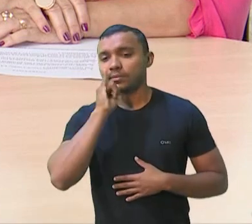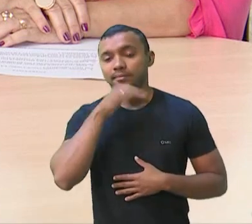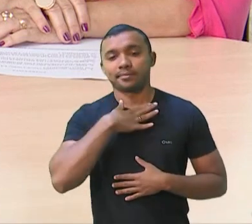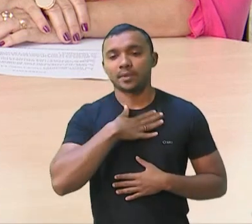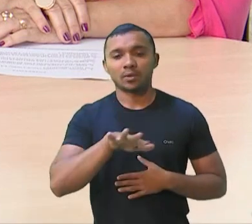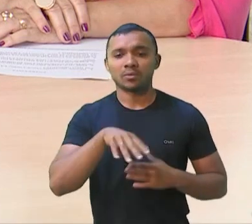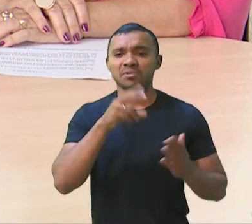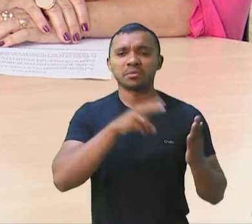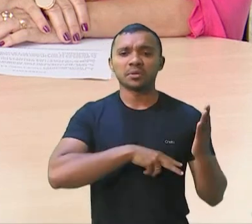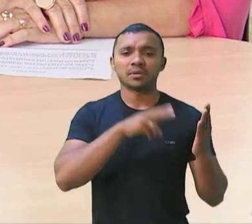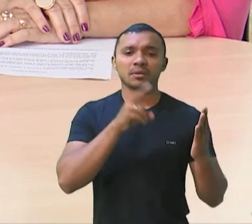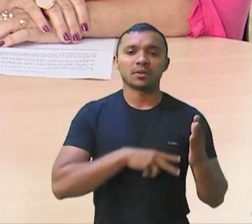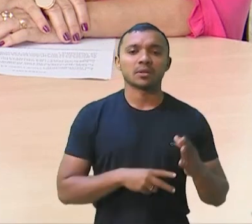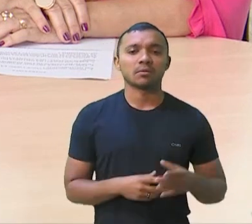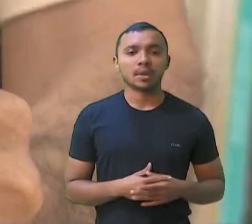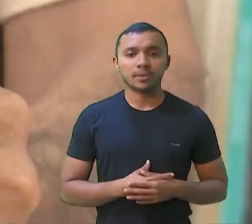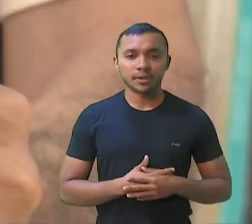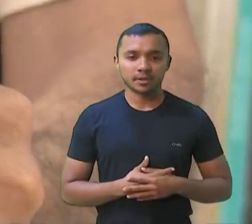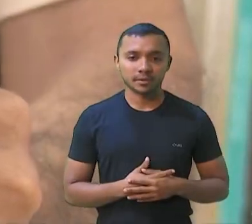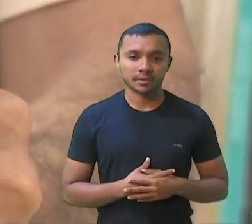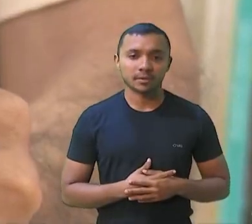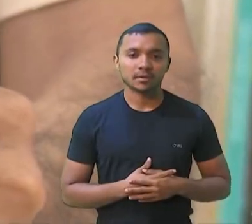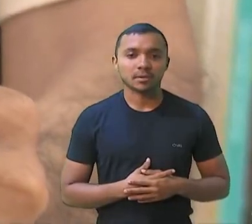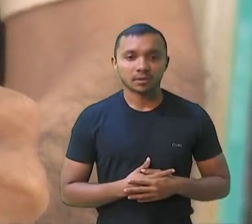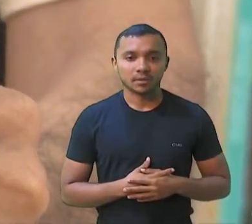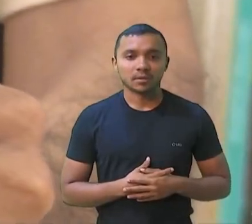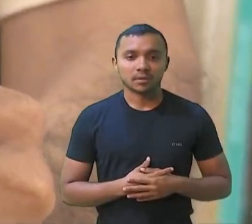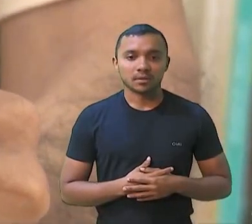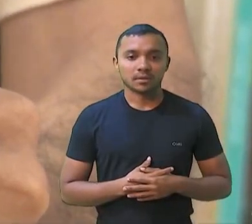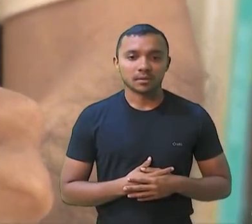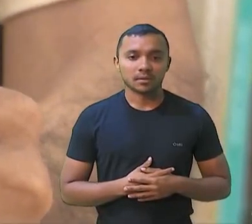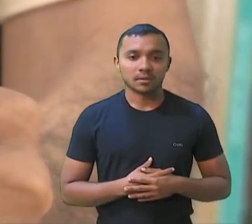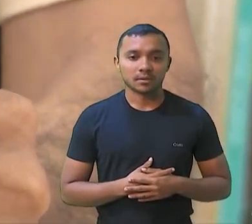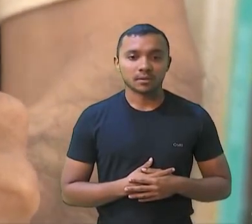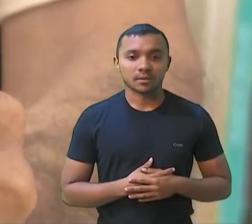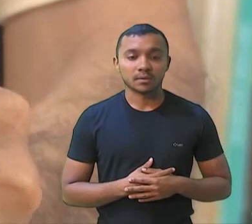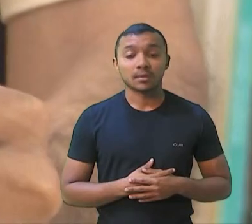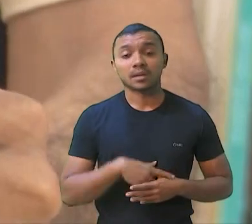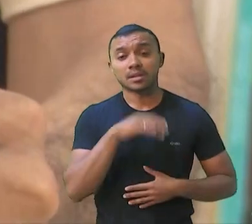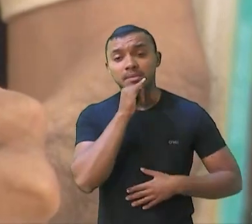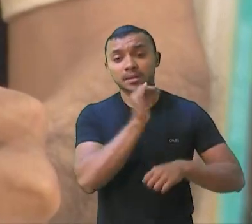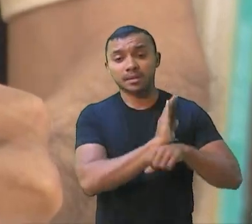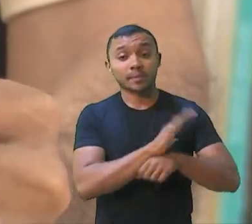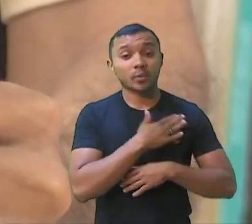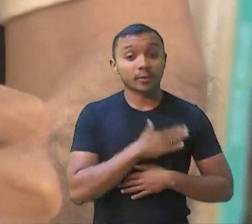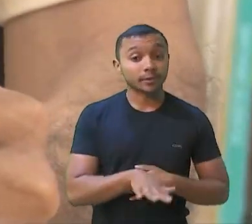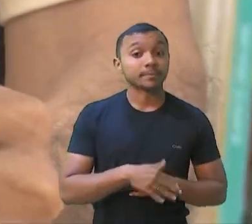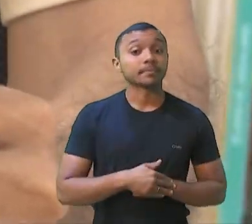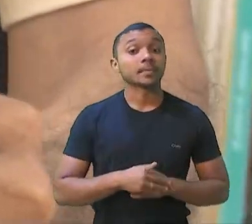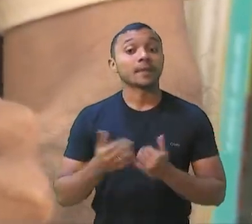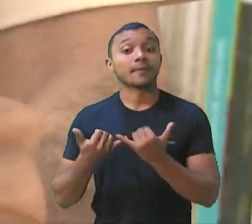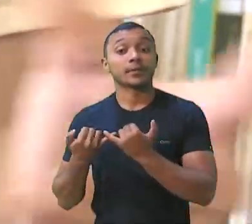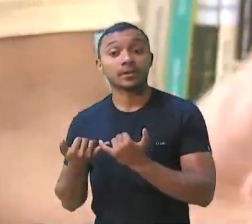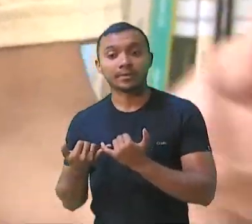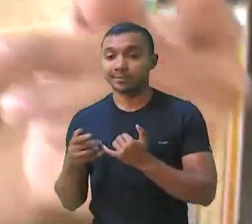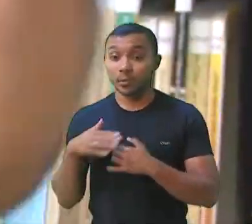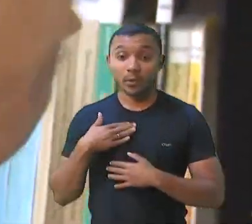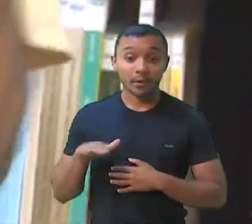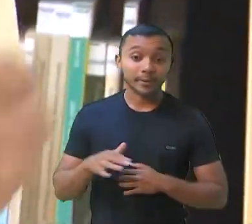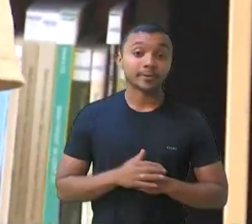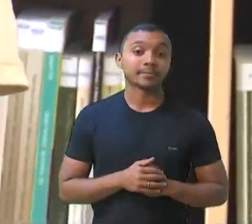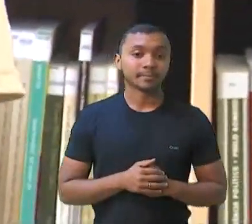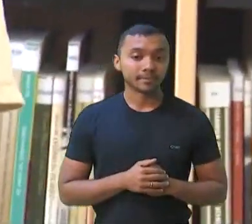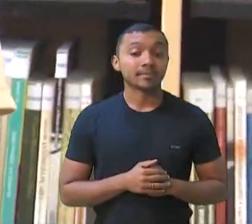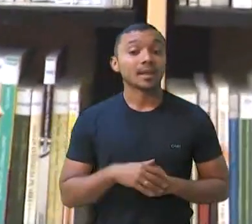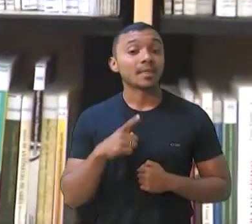gostar, mas você gosta de cinema. Tem no cinema. Não, mas não gosta de cinema. Tem videogame. Mas não gosta de videogame. Tem a camisa